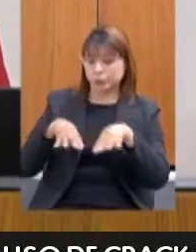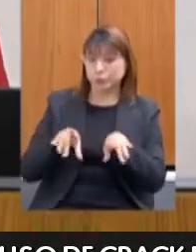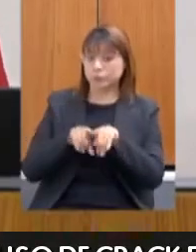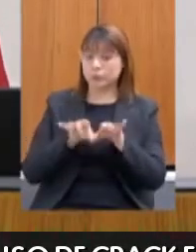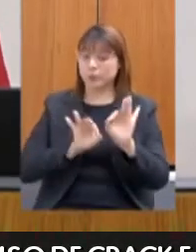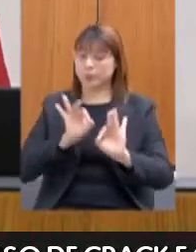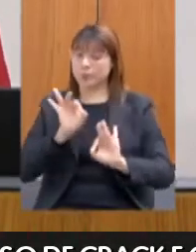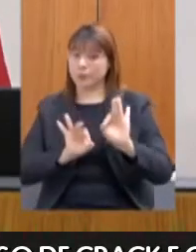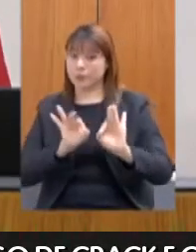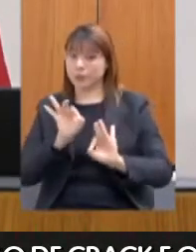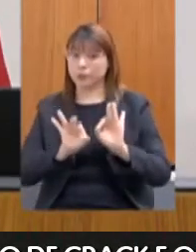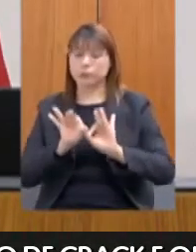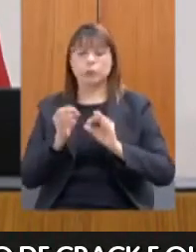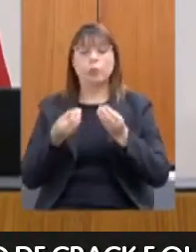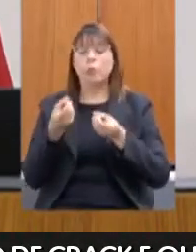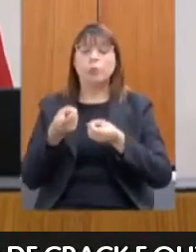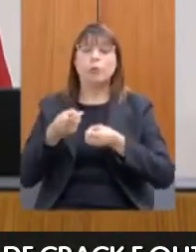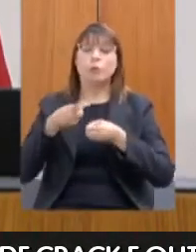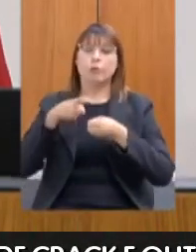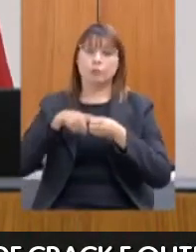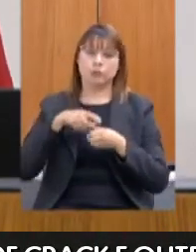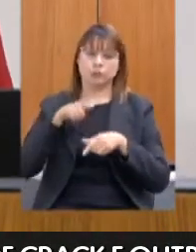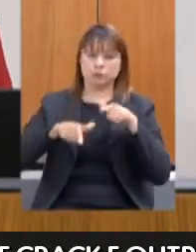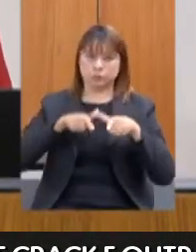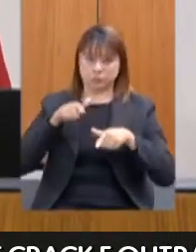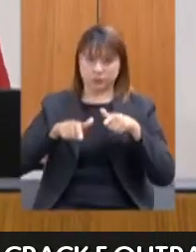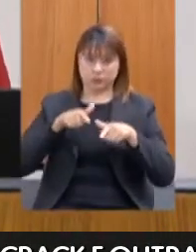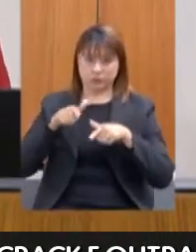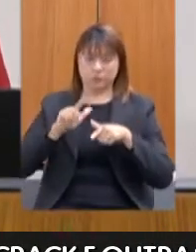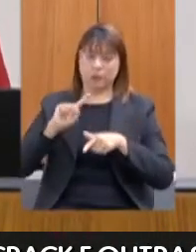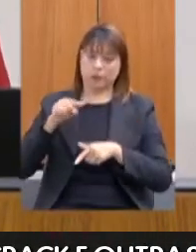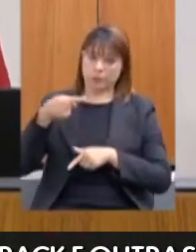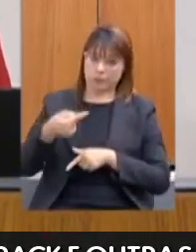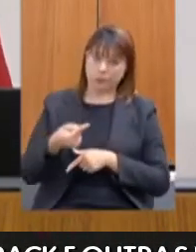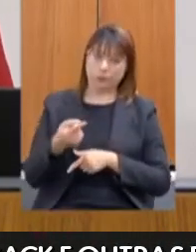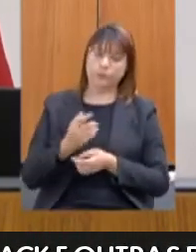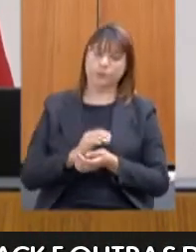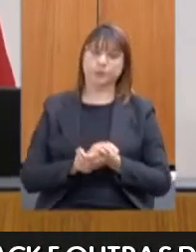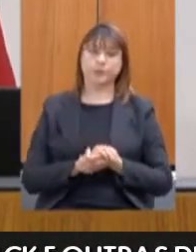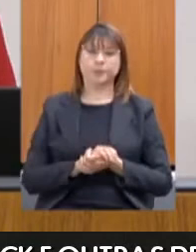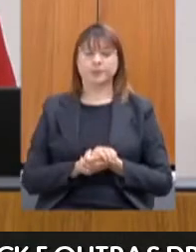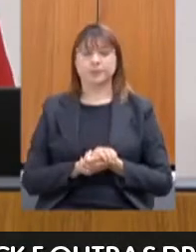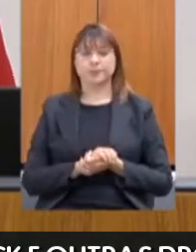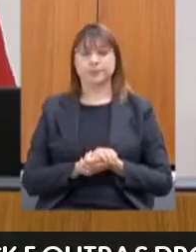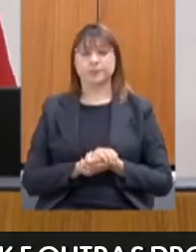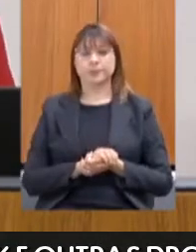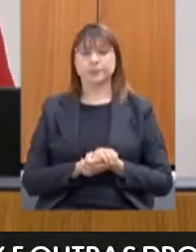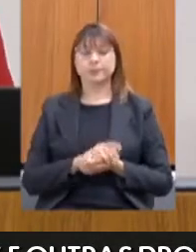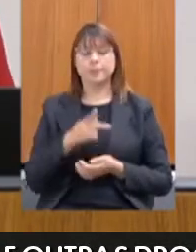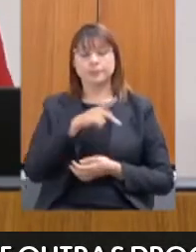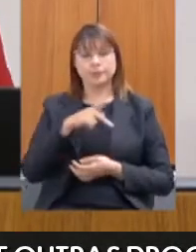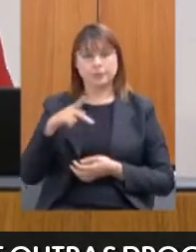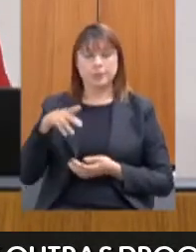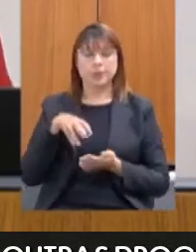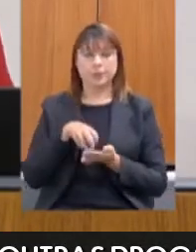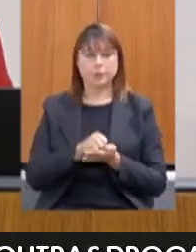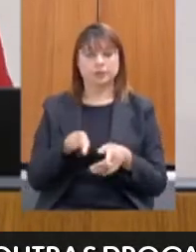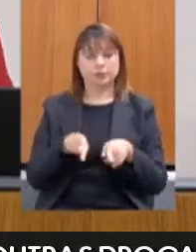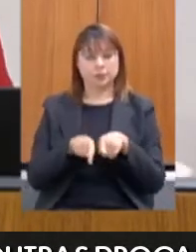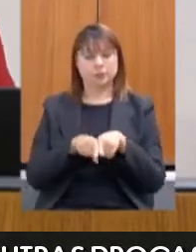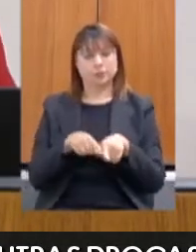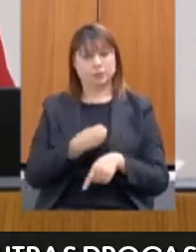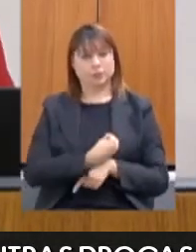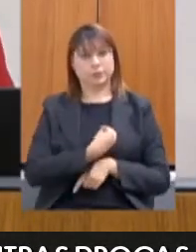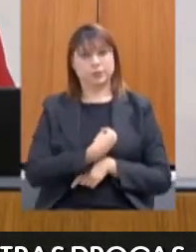planejamento para a retomada das atividades rotineiras. A presidência, então, registra também